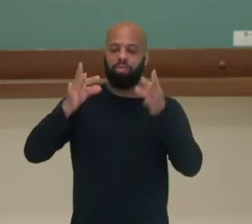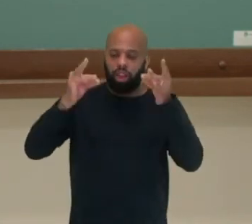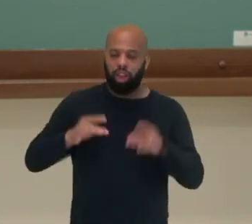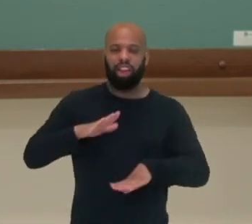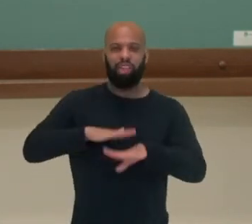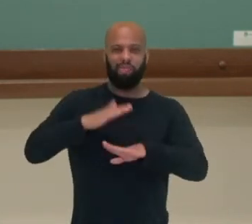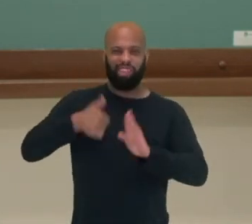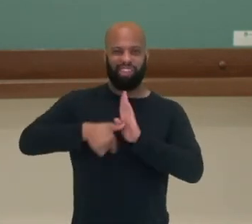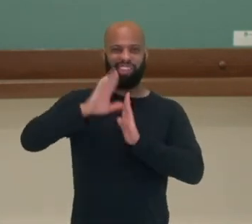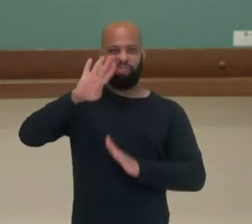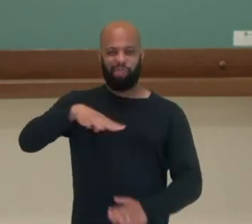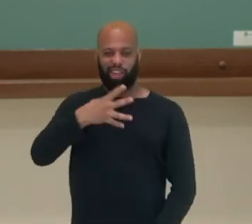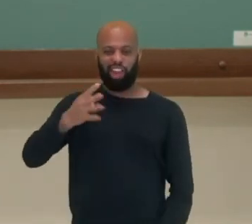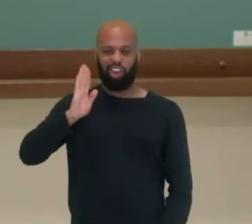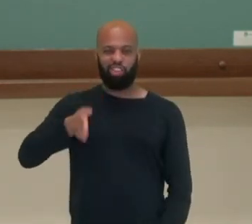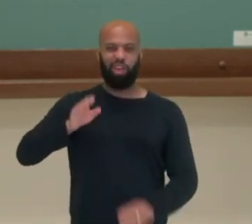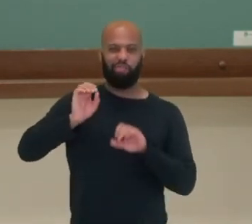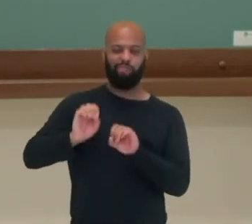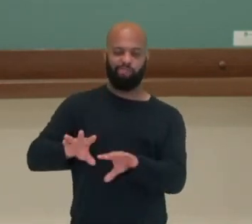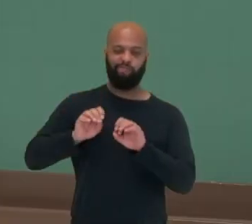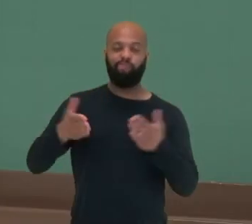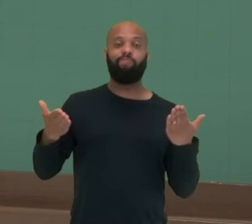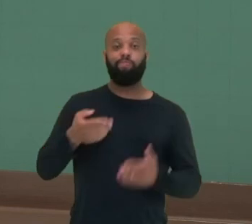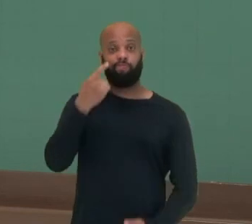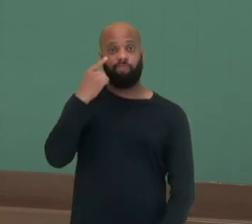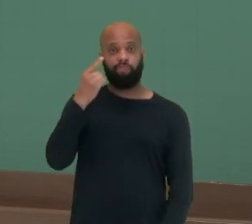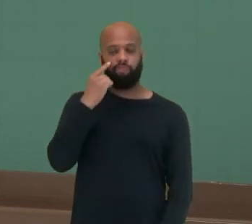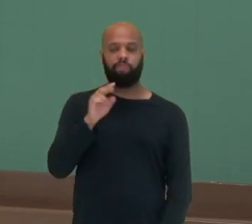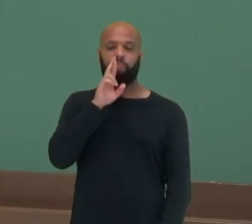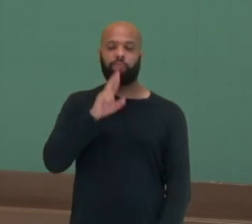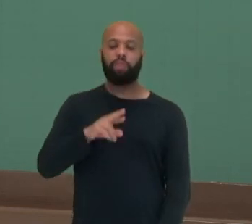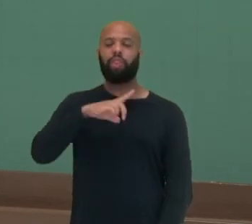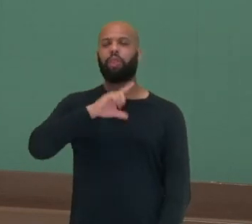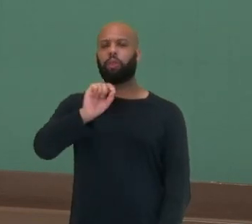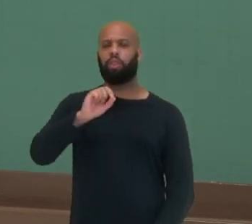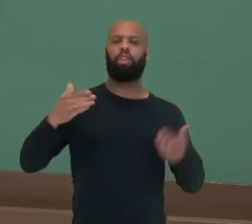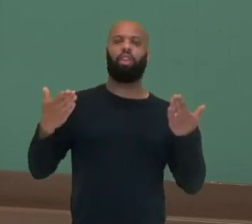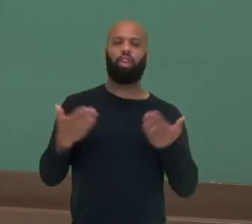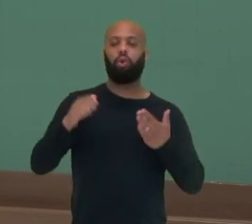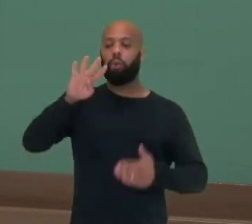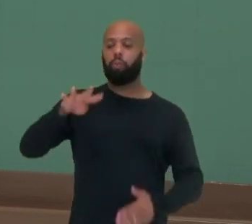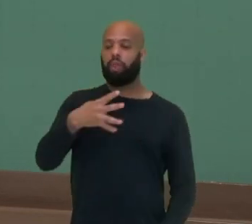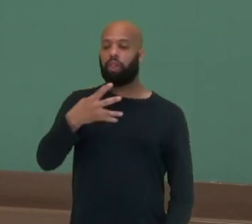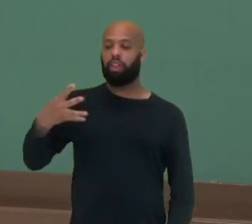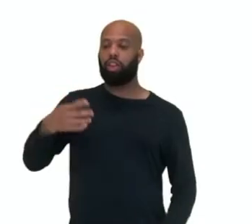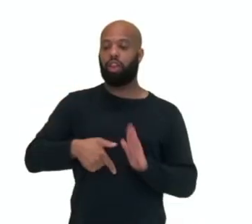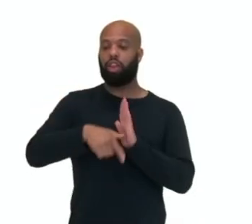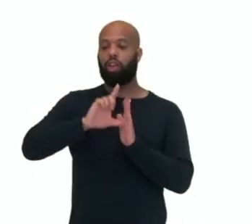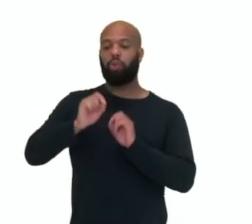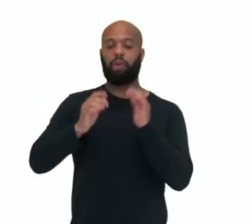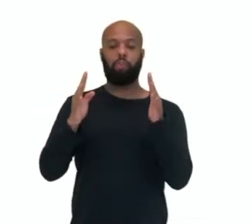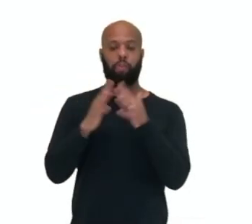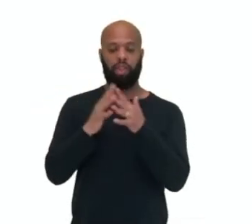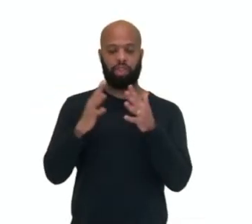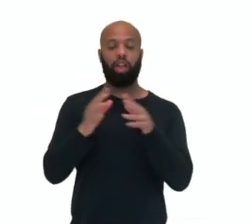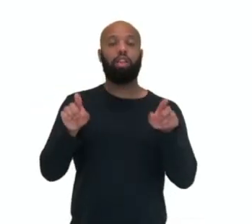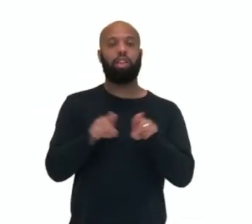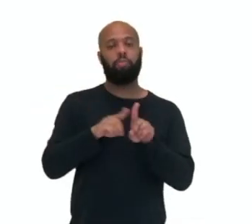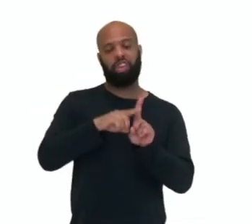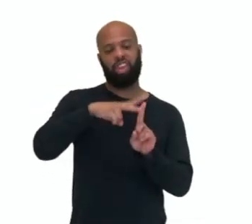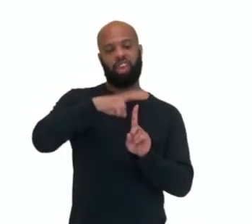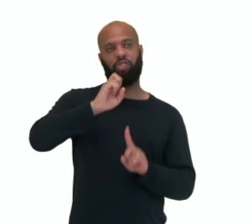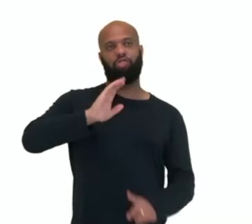rapidamente conferir o resultado. Então, agora aqui a gente incluiu, naquela planilha anterior, a batata frita e o